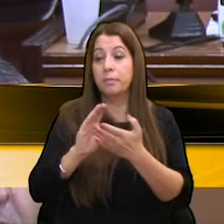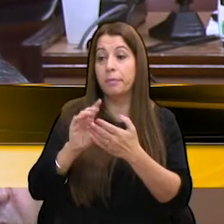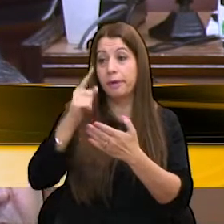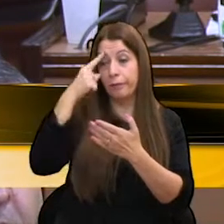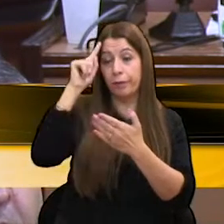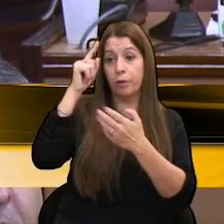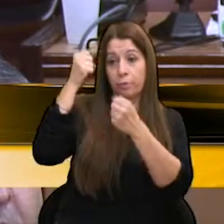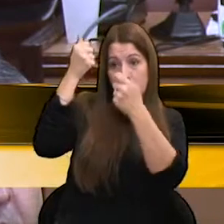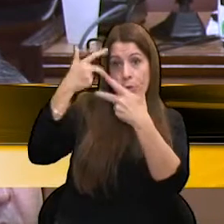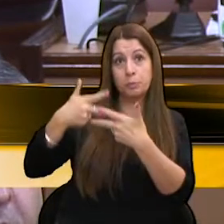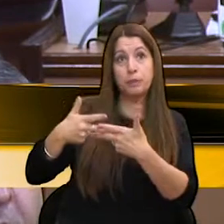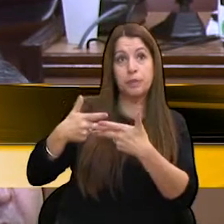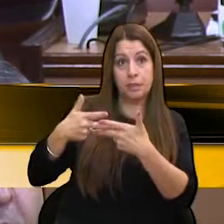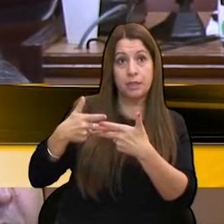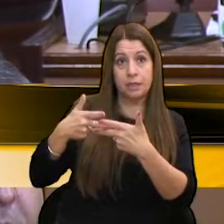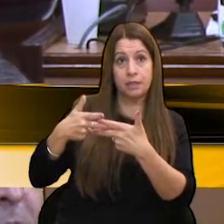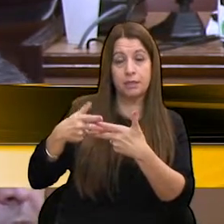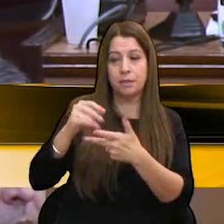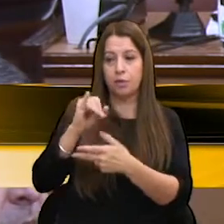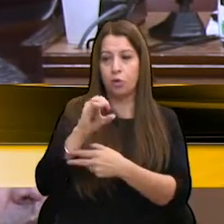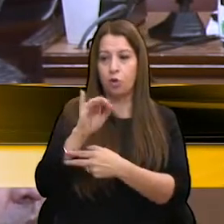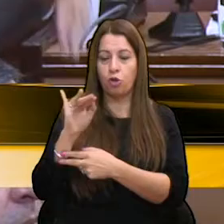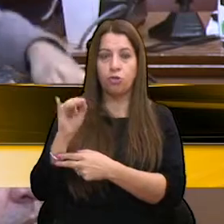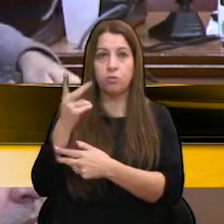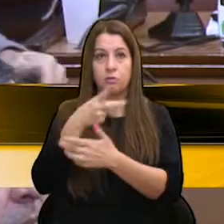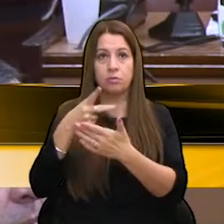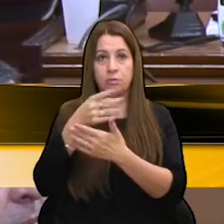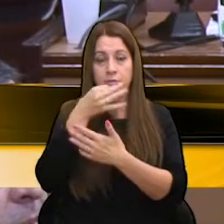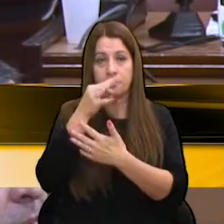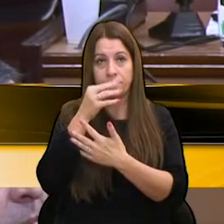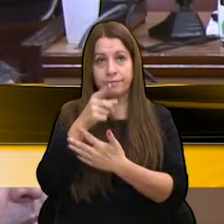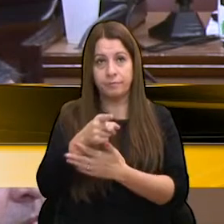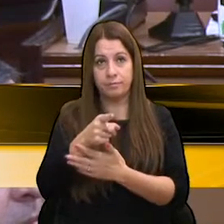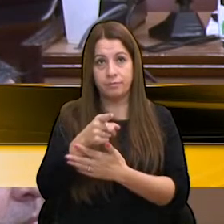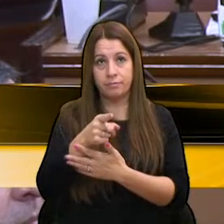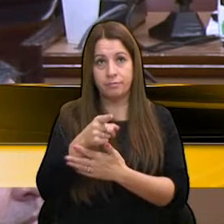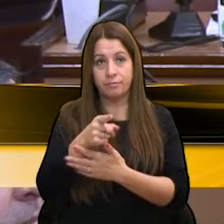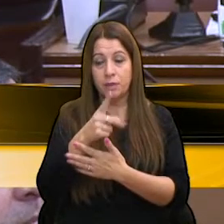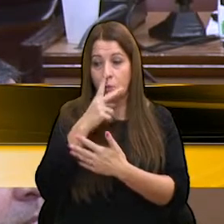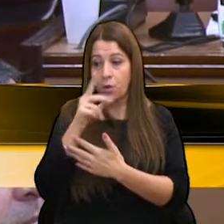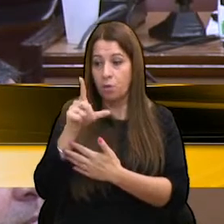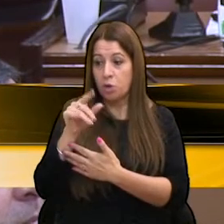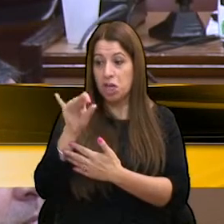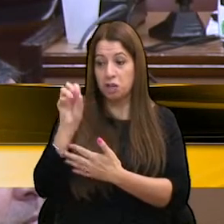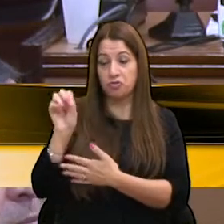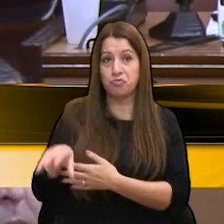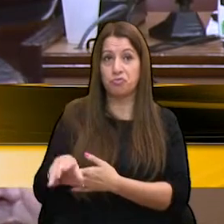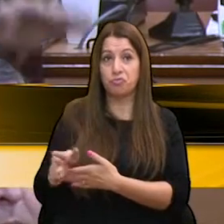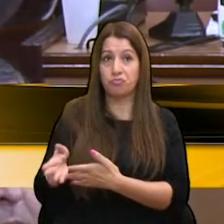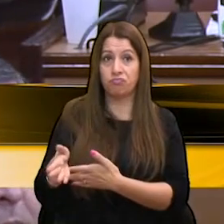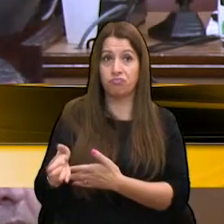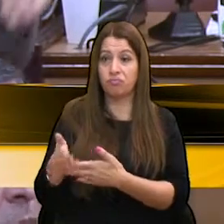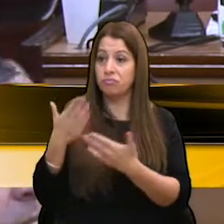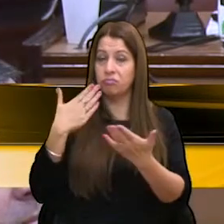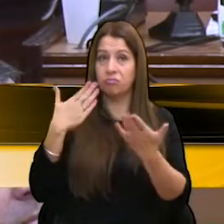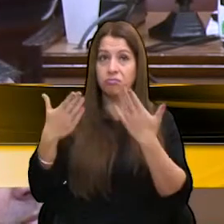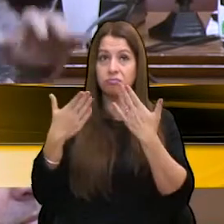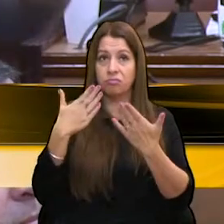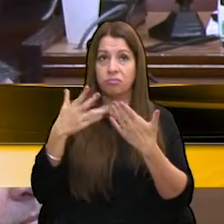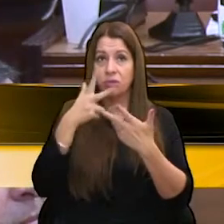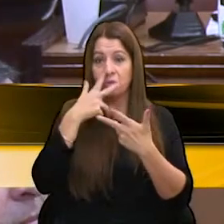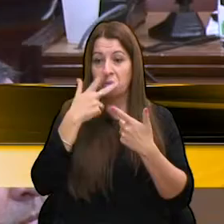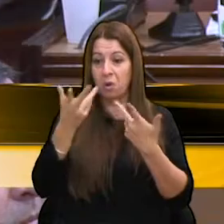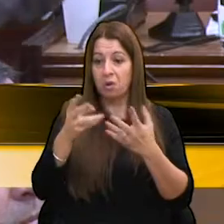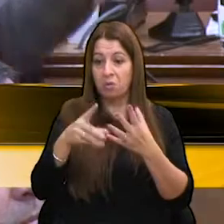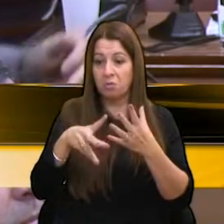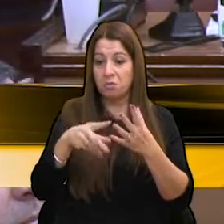desculpas esfarrapadas. O iate elucidou muito bem. Caxias do Sul está no lixo. Caxias do Sul está sendo comparado com uma paçoca de